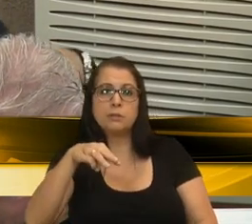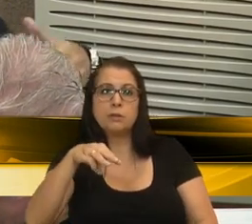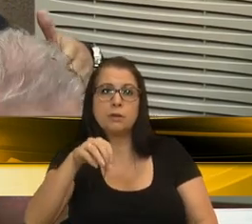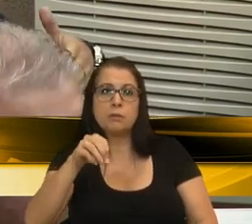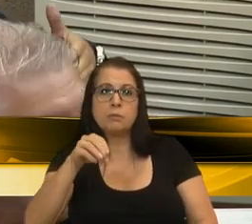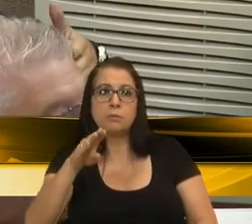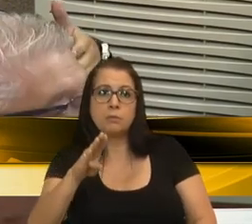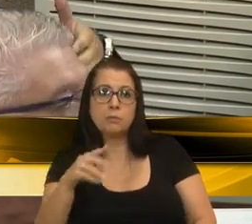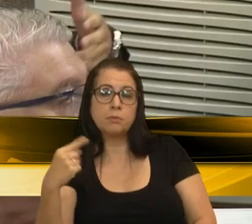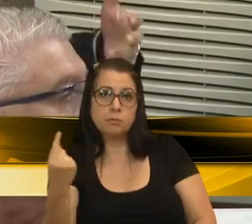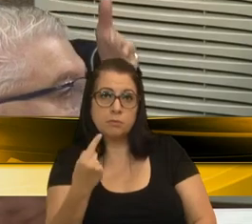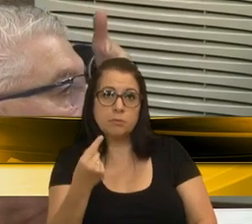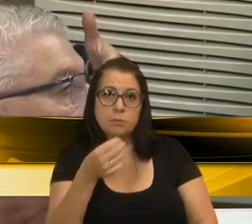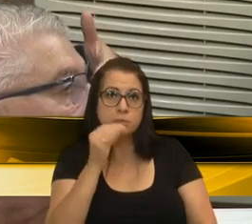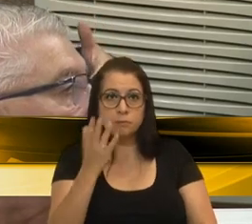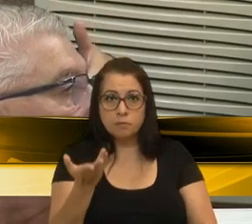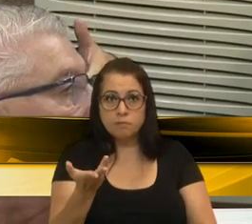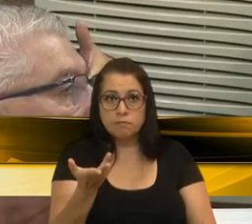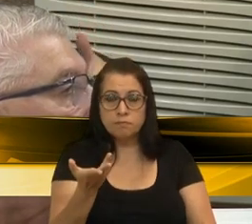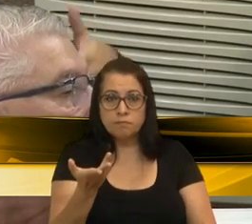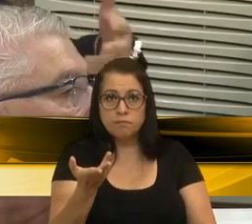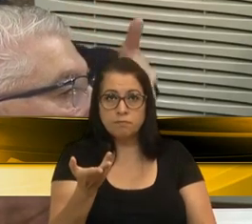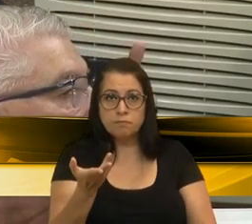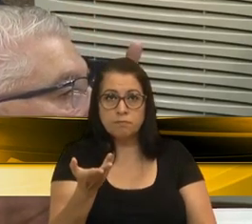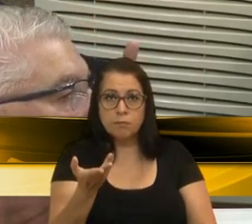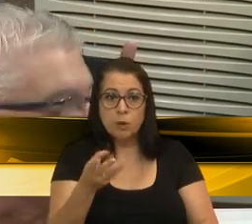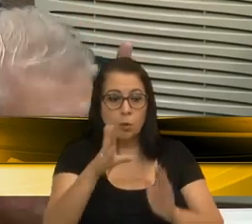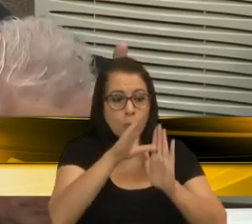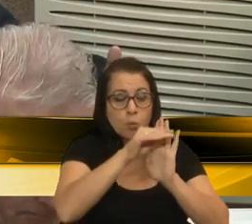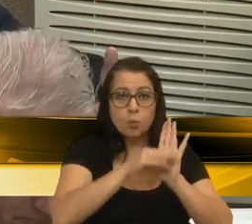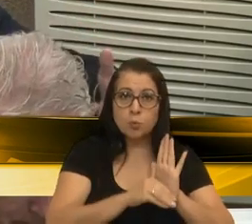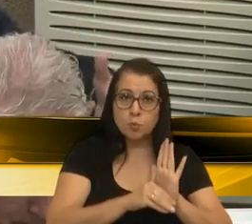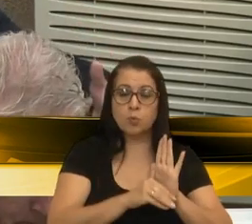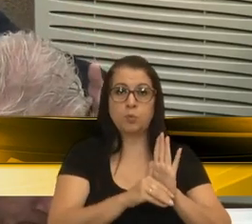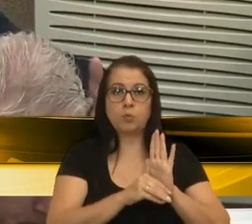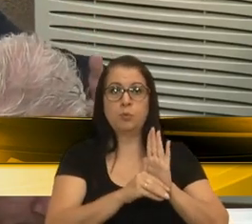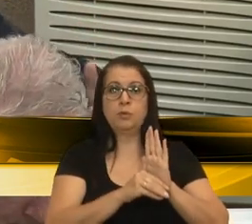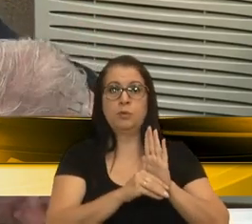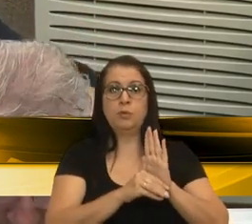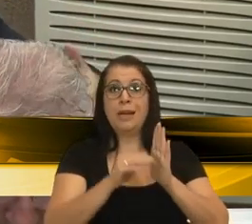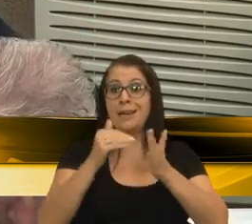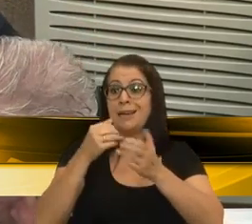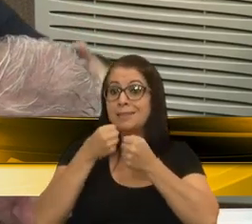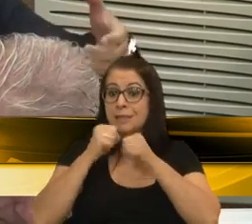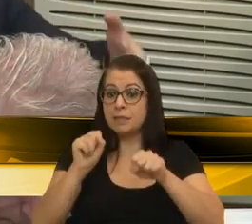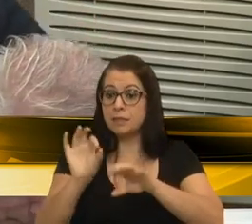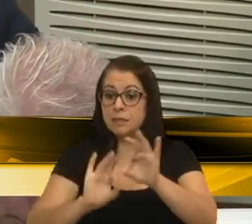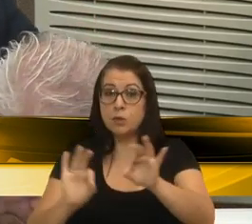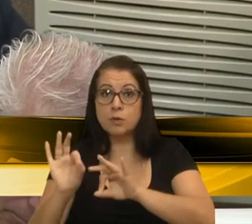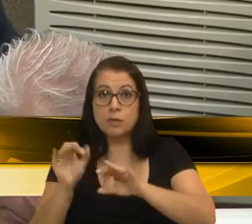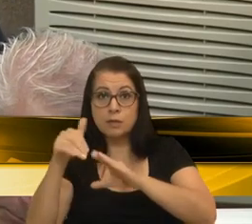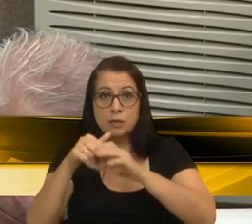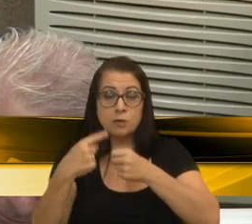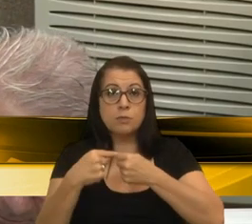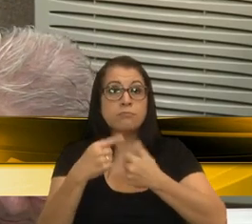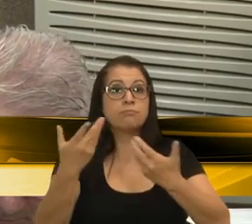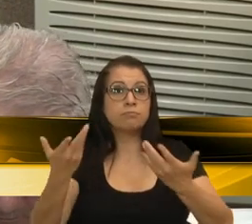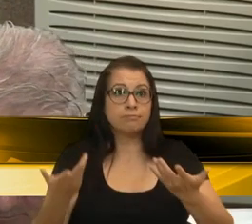Participar está havendo participação. Mas com conteúdo, né? A secretaria que deveria chefiar dentro do município